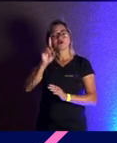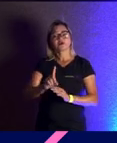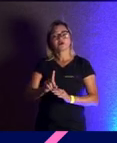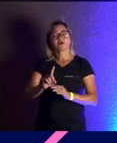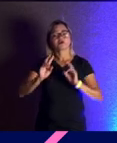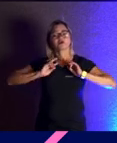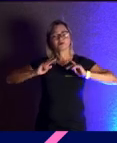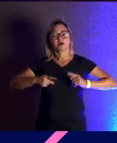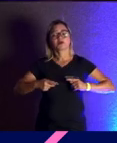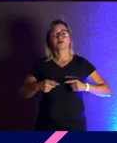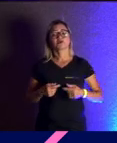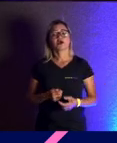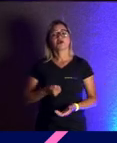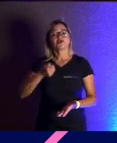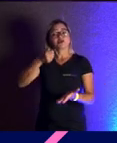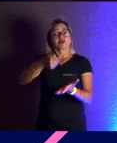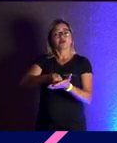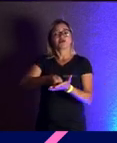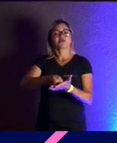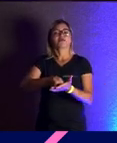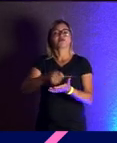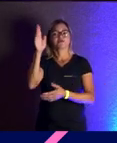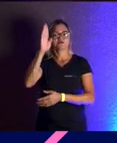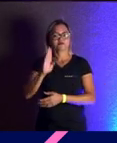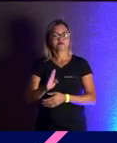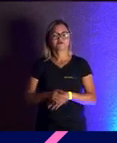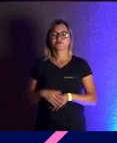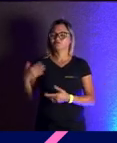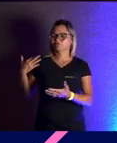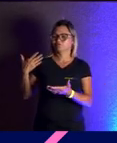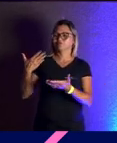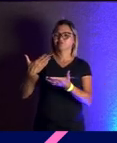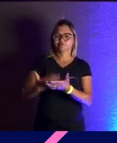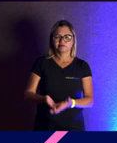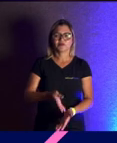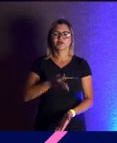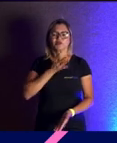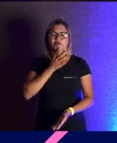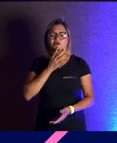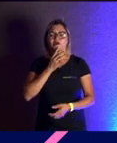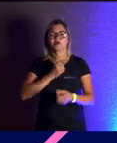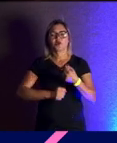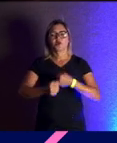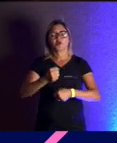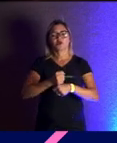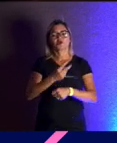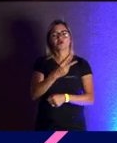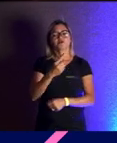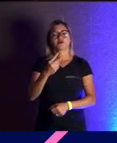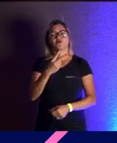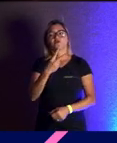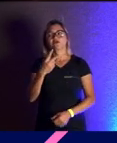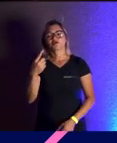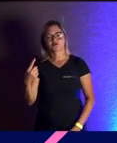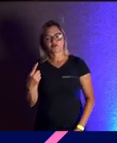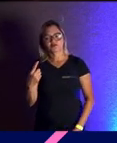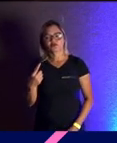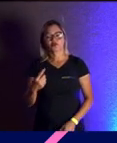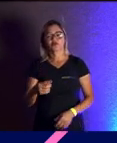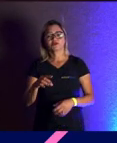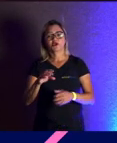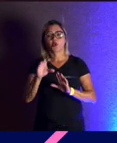história brasileira. Então, a gente, muito que a gente já sabia, a gente conseguiu colocar um capítulo